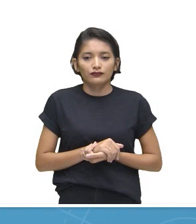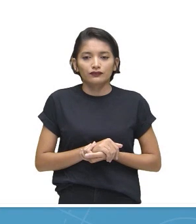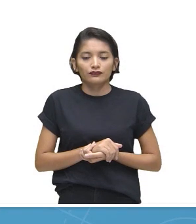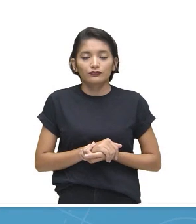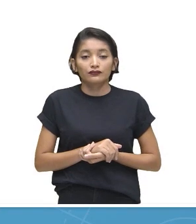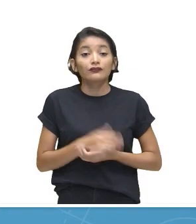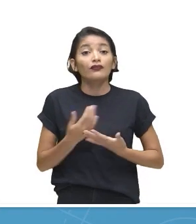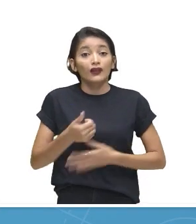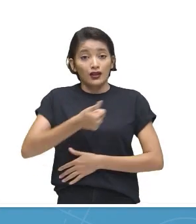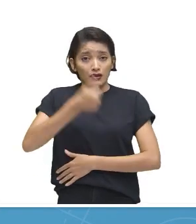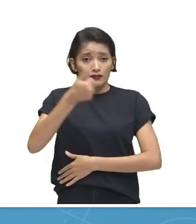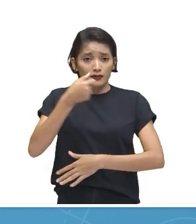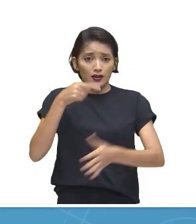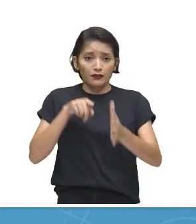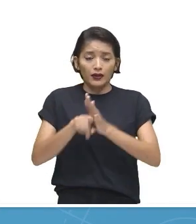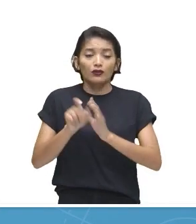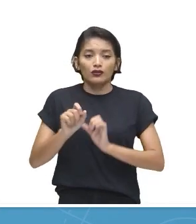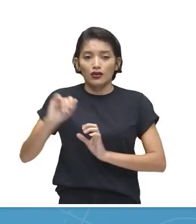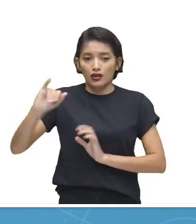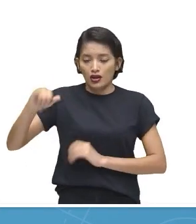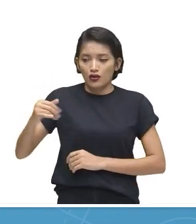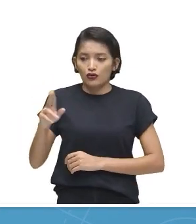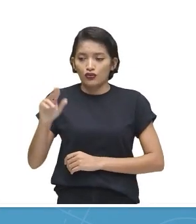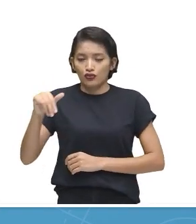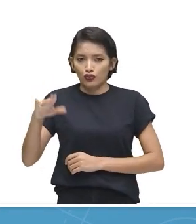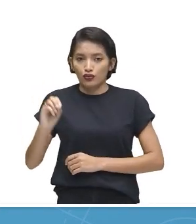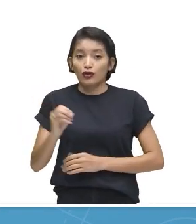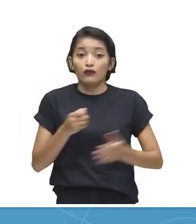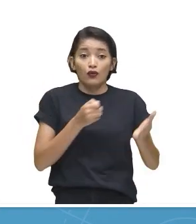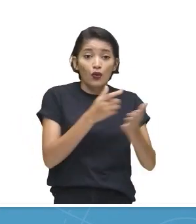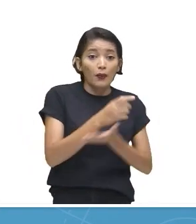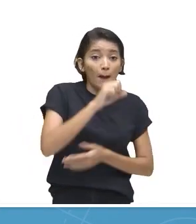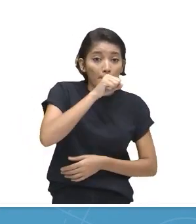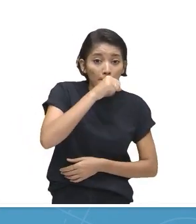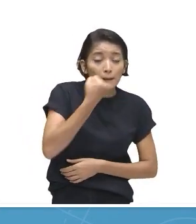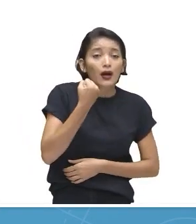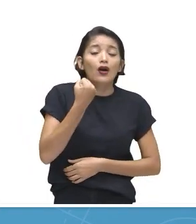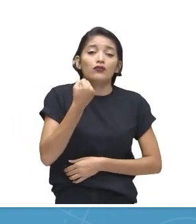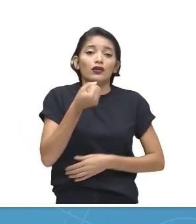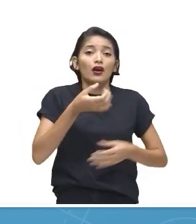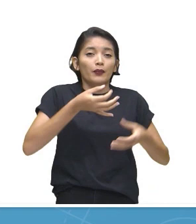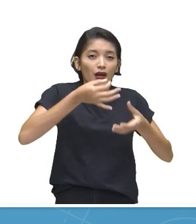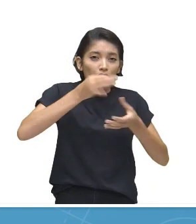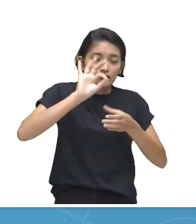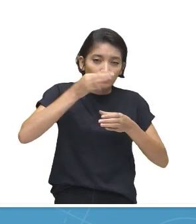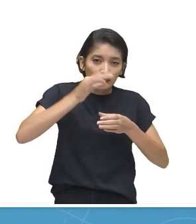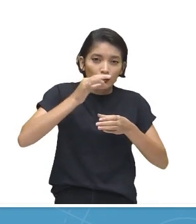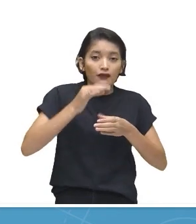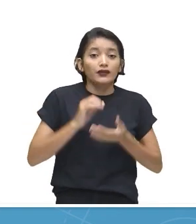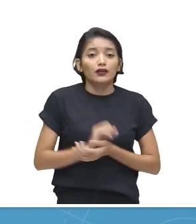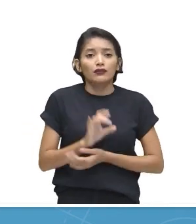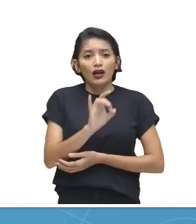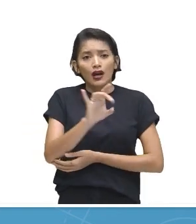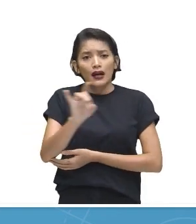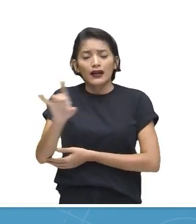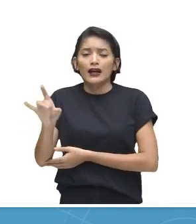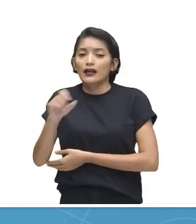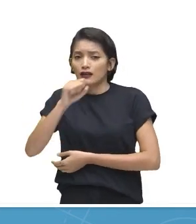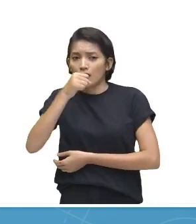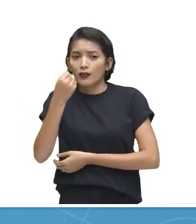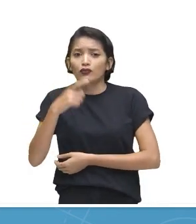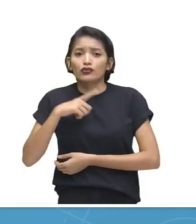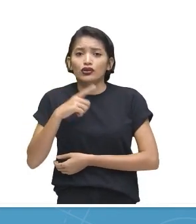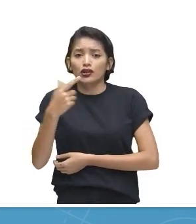Então, na nossa primeira questão, você tem aí, Júnior foi comprar pães para o café da manhã. Cada pãozinho pesava